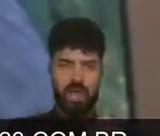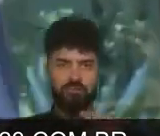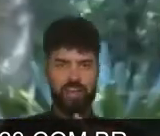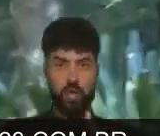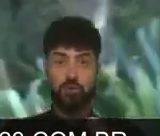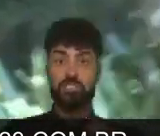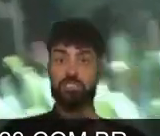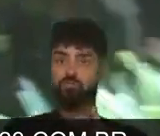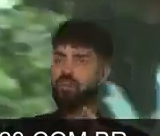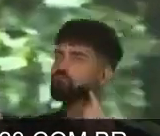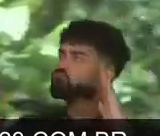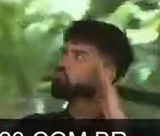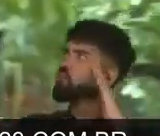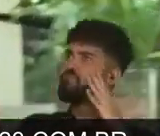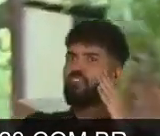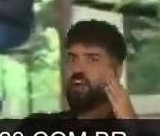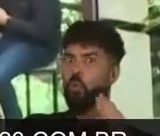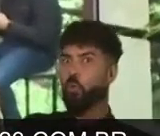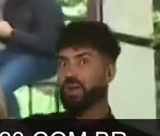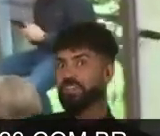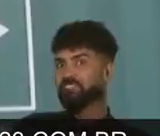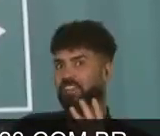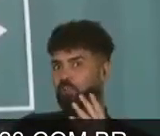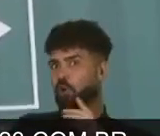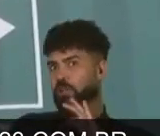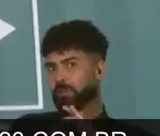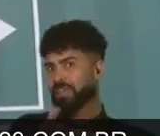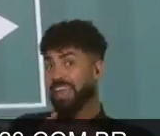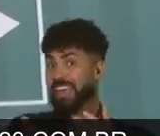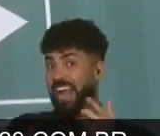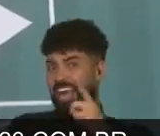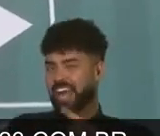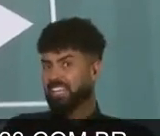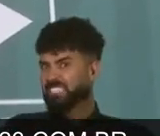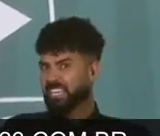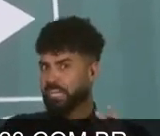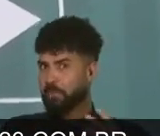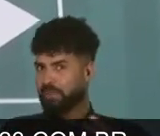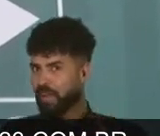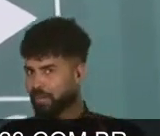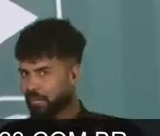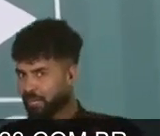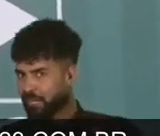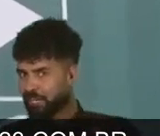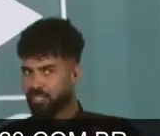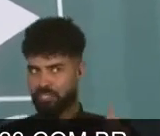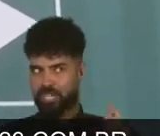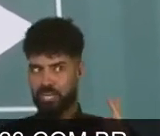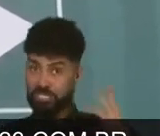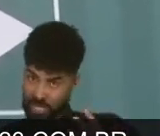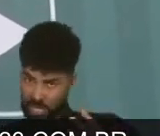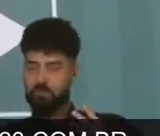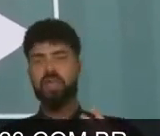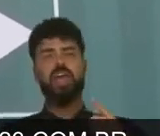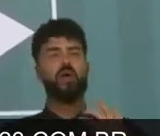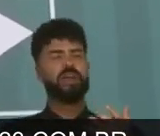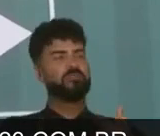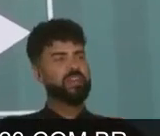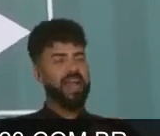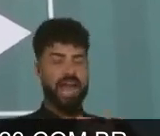sonha com a quarta olimpíada e a terceira medalha o grande objetivo é se classificar ficar entre os oito ali na chave para poder ter um